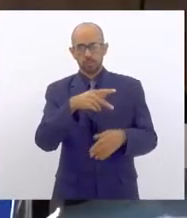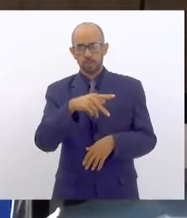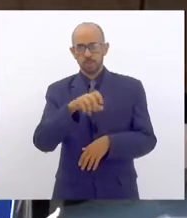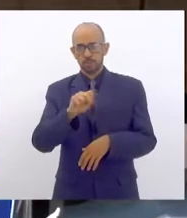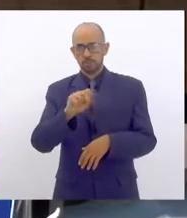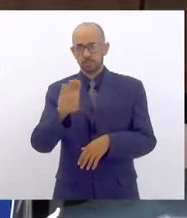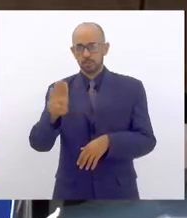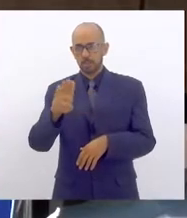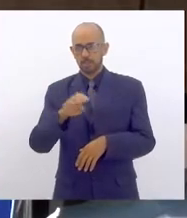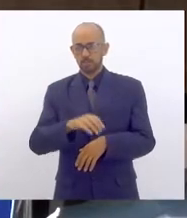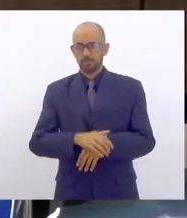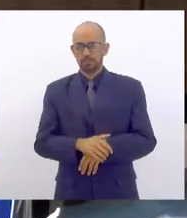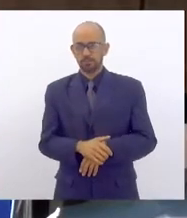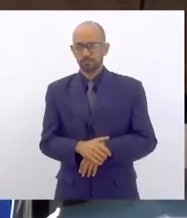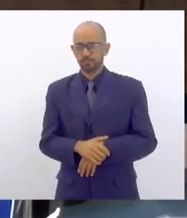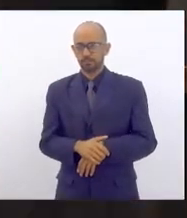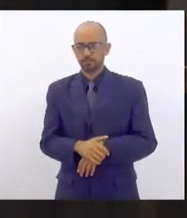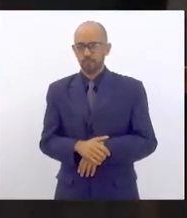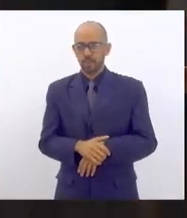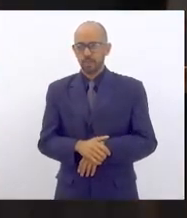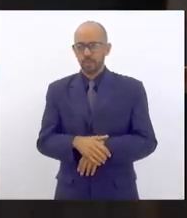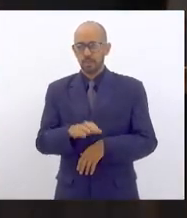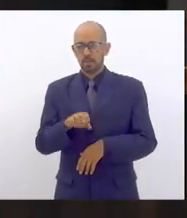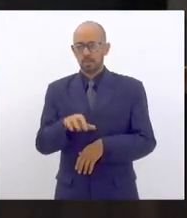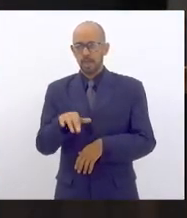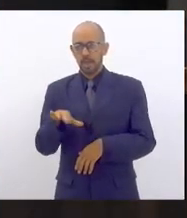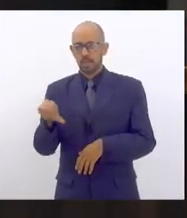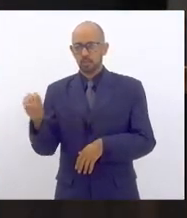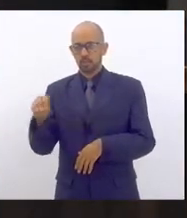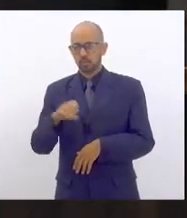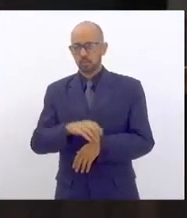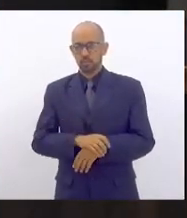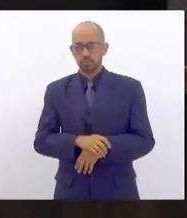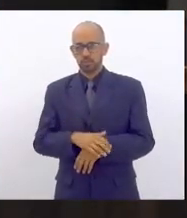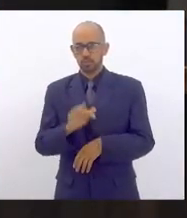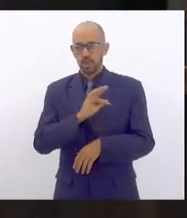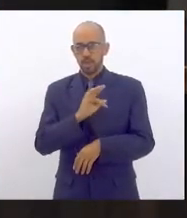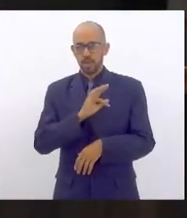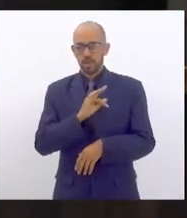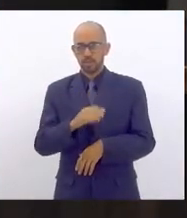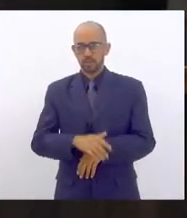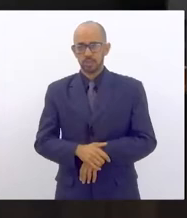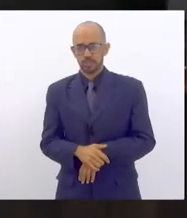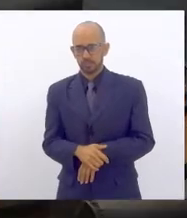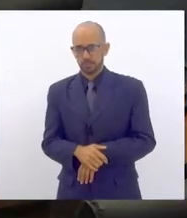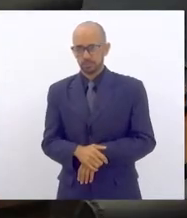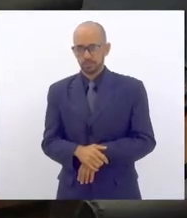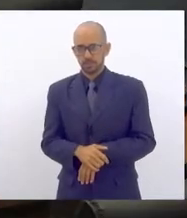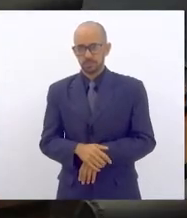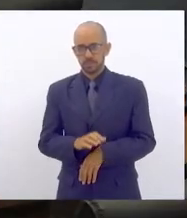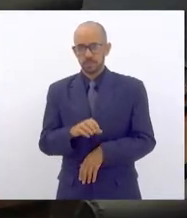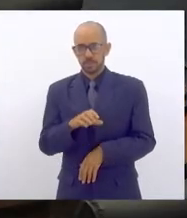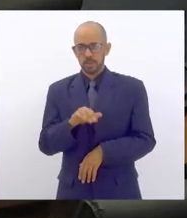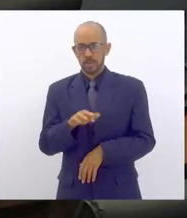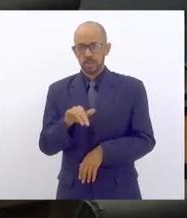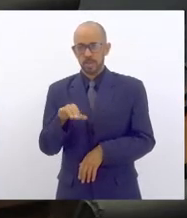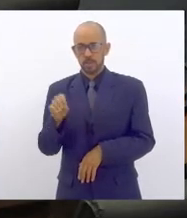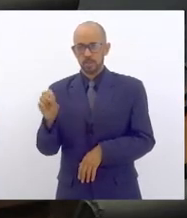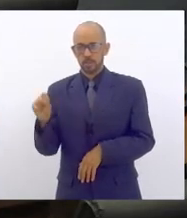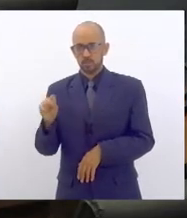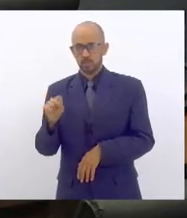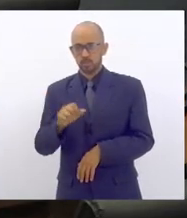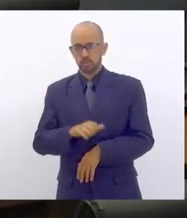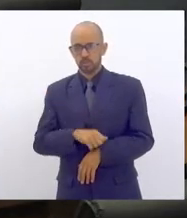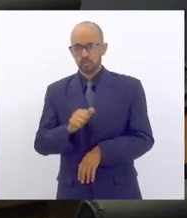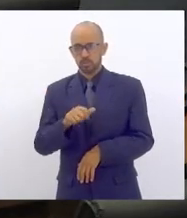presente. Deputado Márcio Gualberto, deputada Marta Rocha, deputado Carlos Macedo, deputado